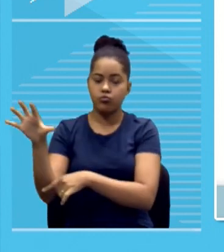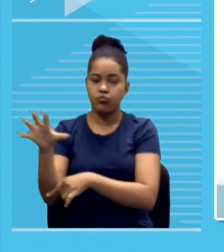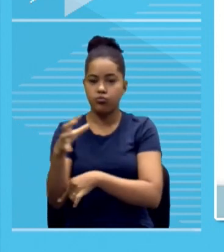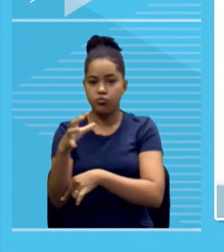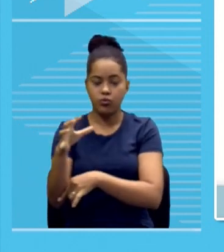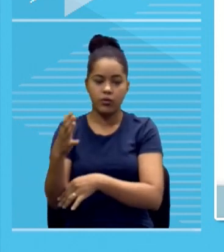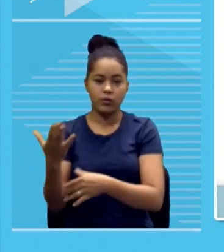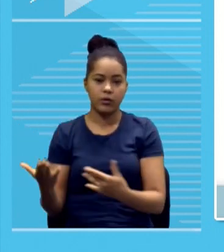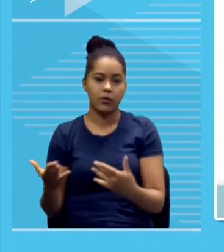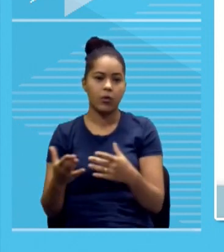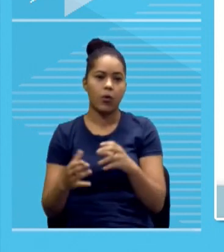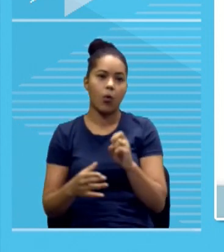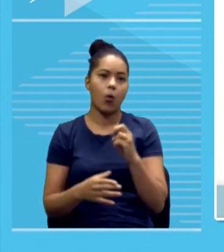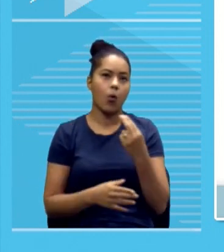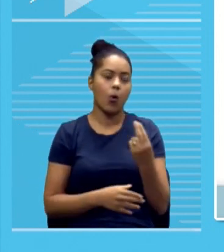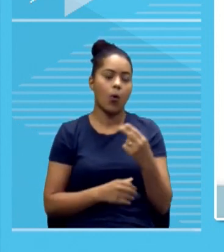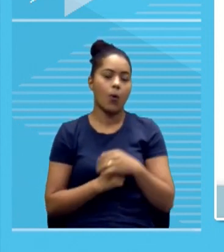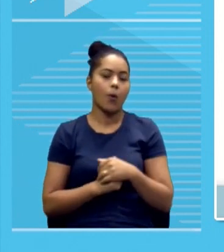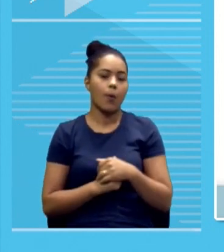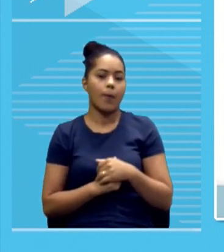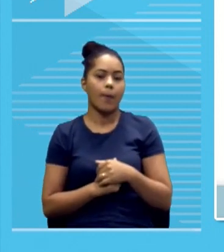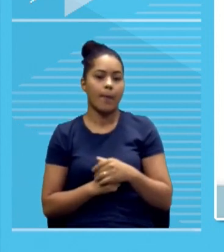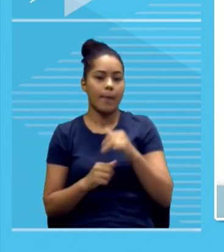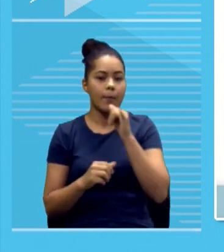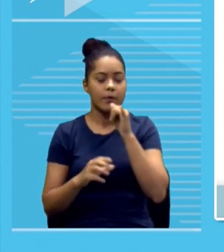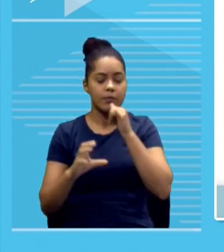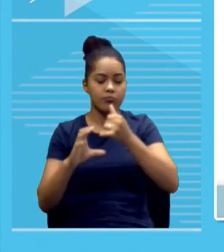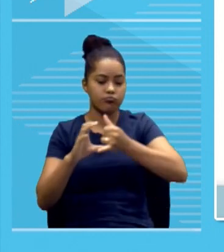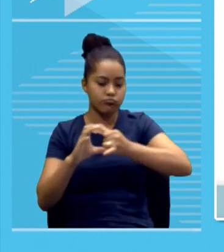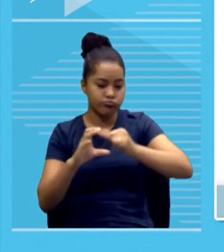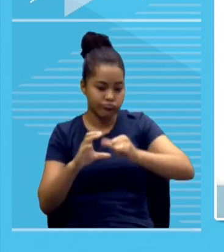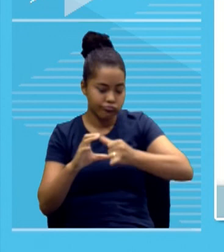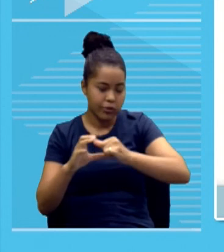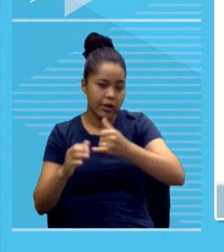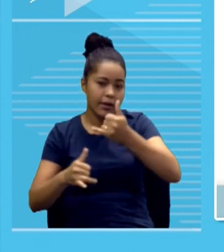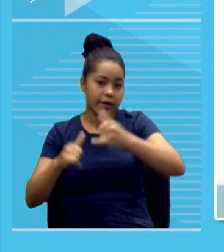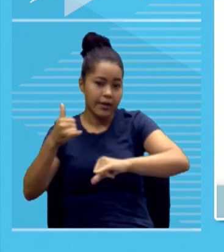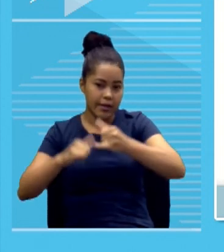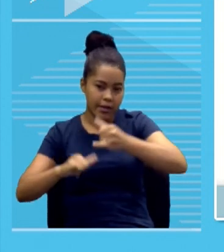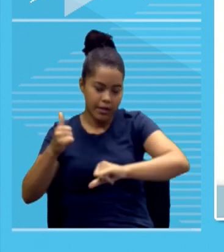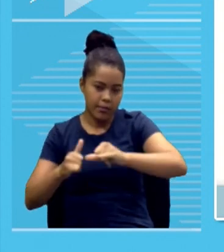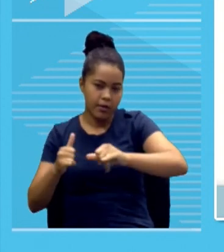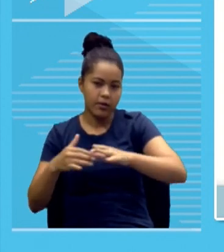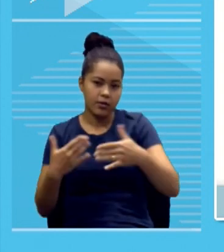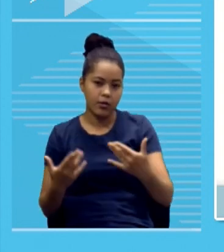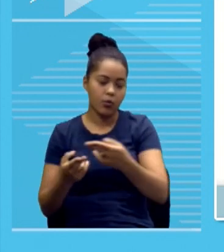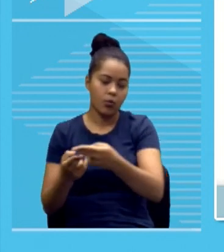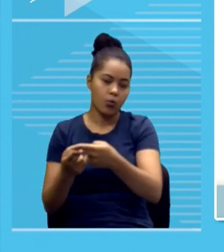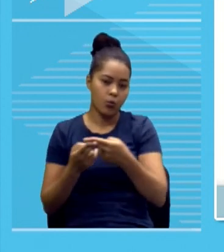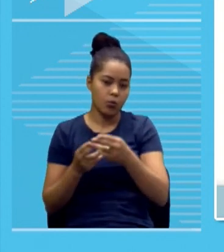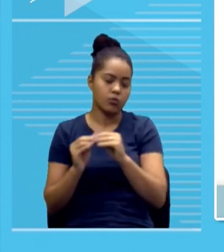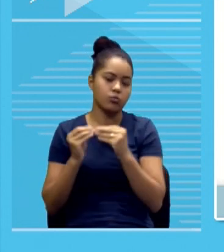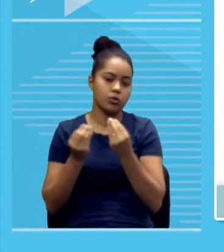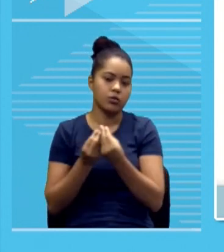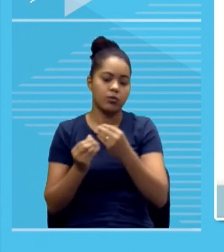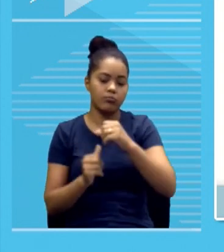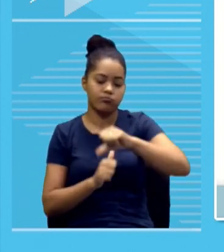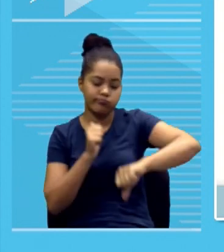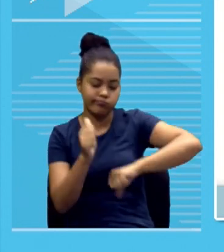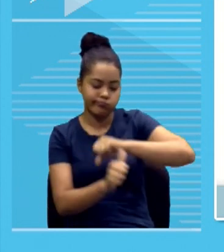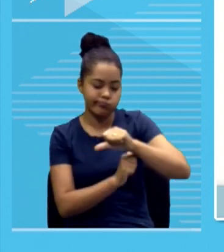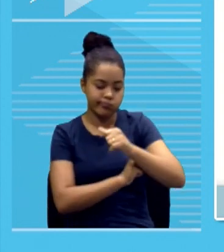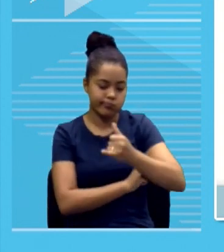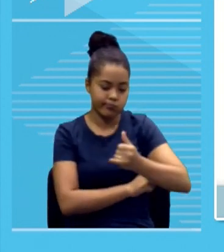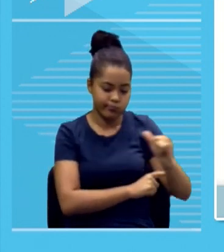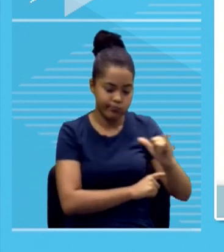Química, uma pilha, uma bateria do teu celular. Usa uma reação química lá dentro para transformar em energia elétrica.